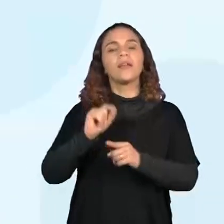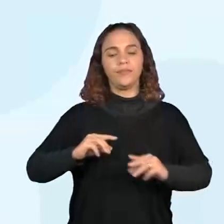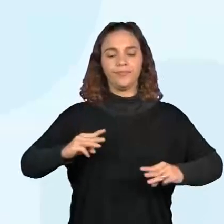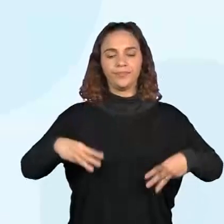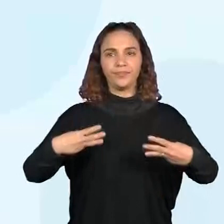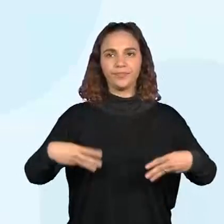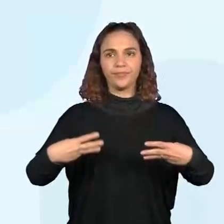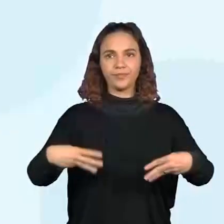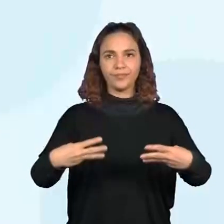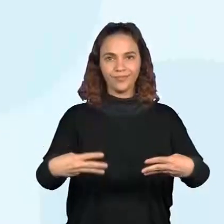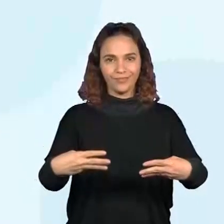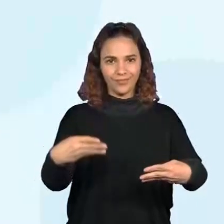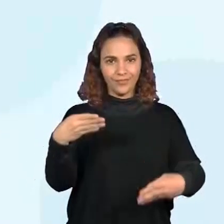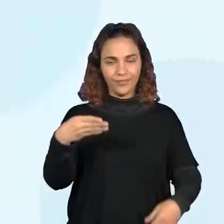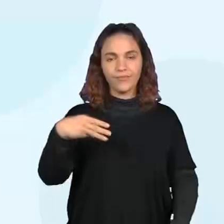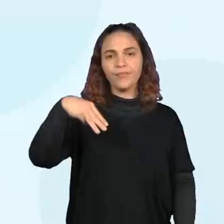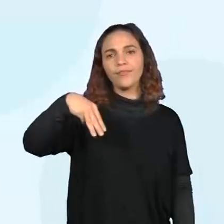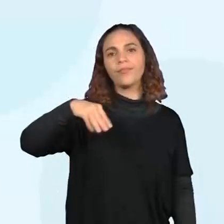ministros.